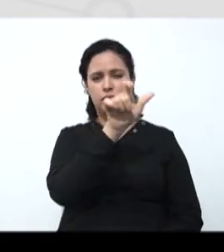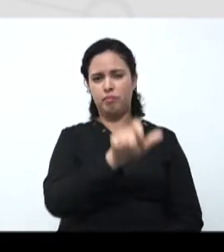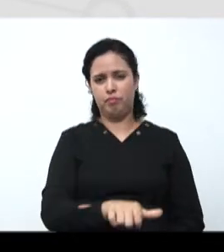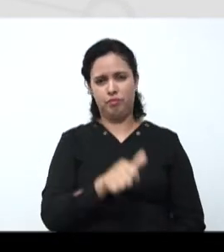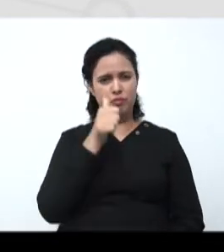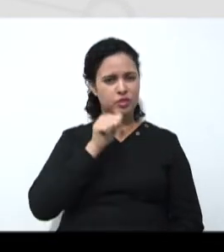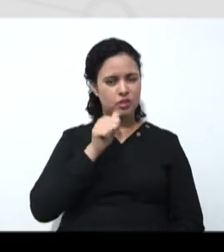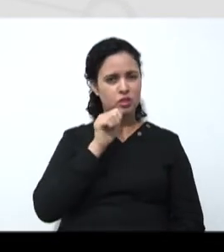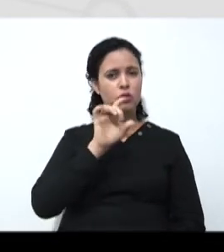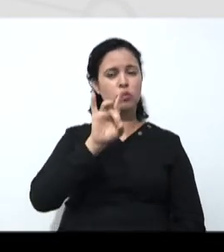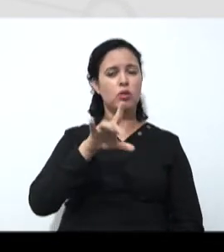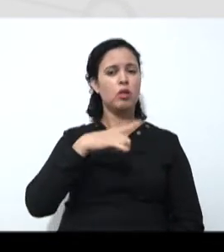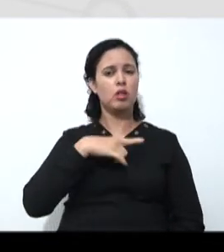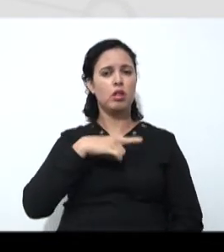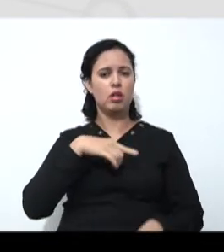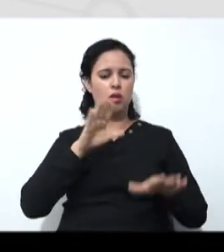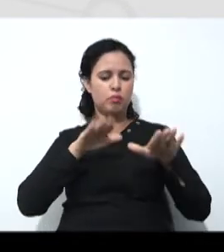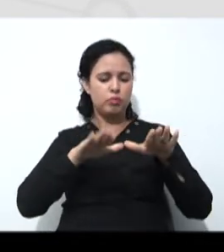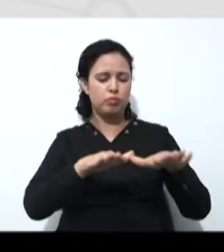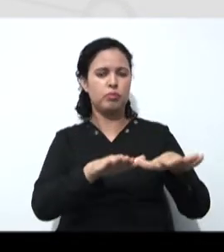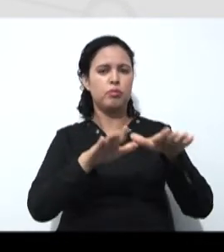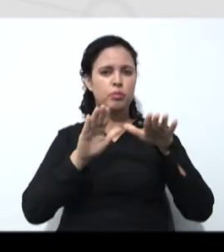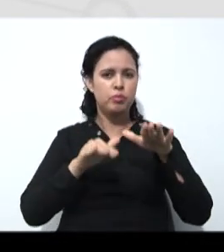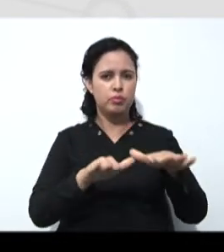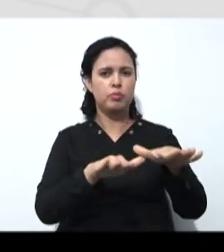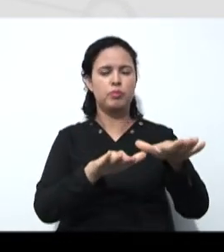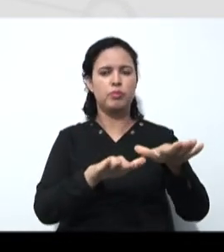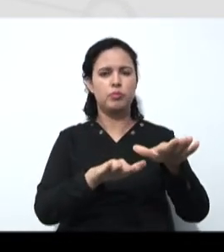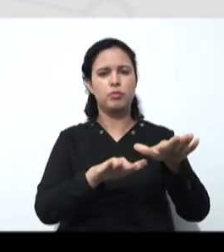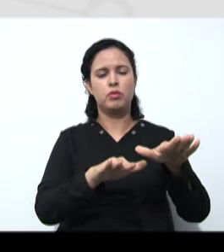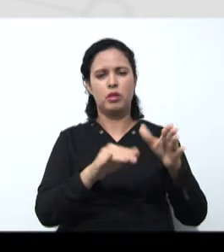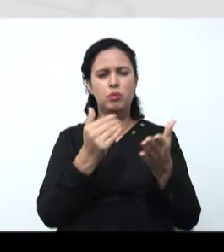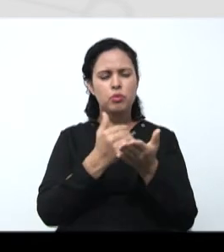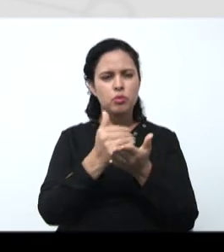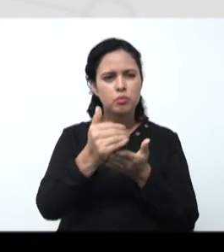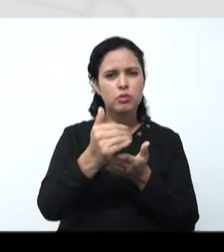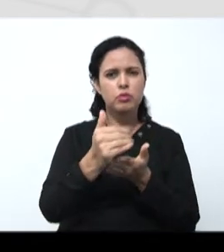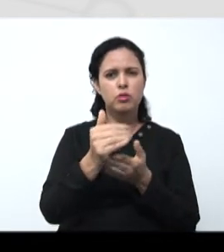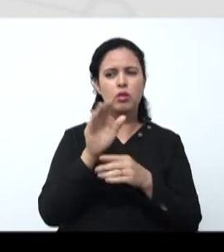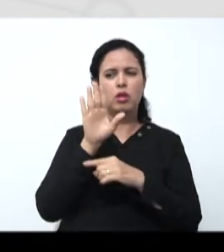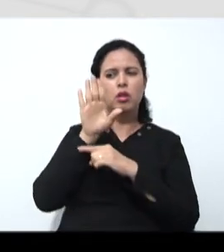a atender seus vizinhos confeccionando o quê? Roupas.